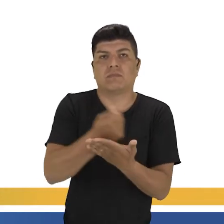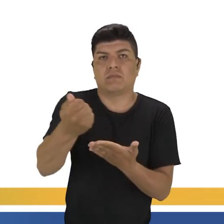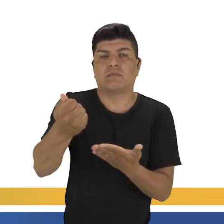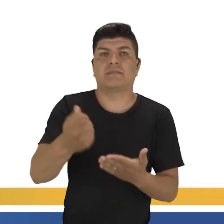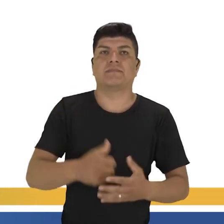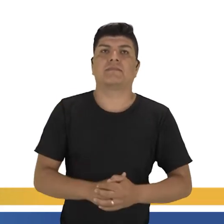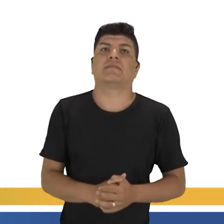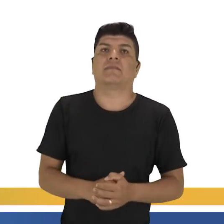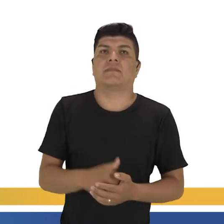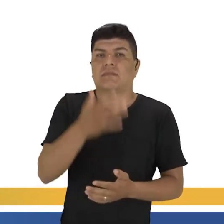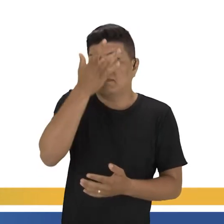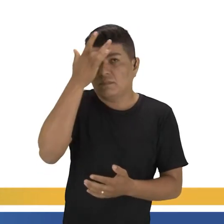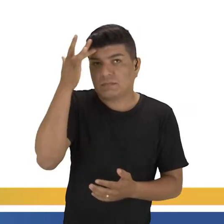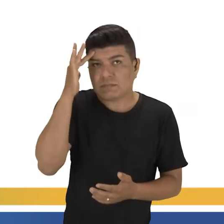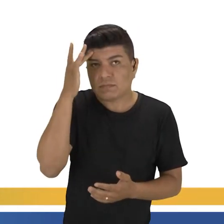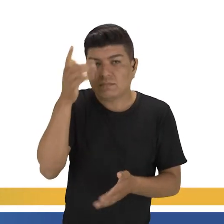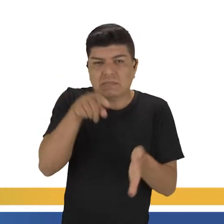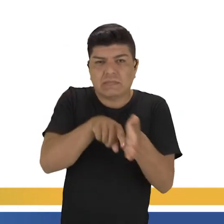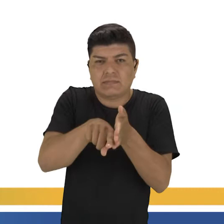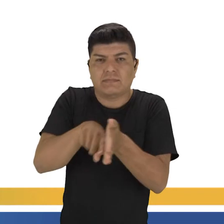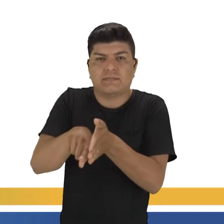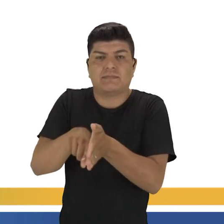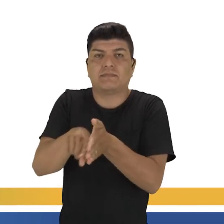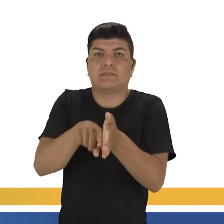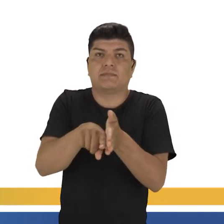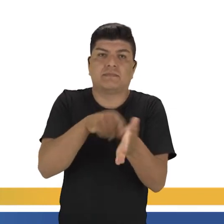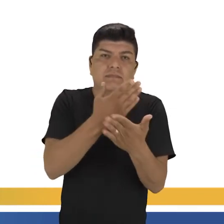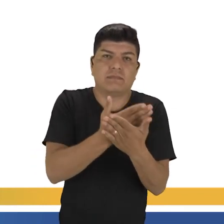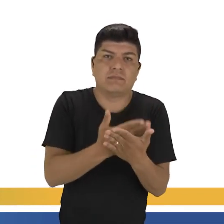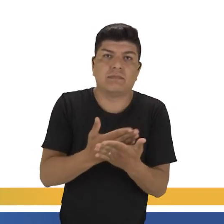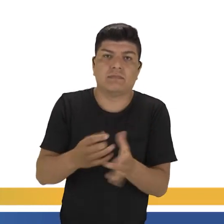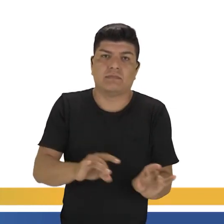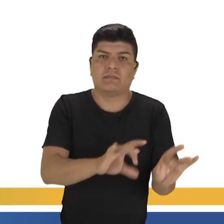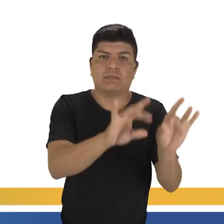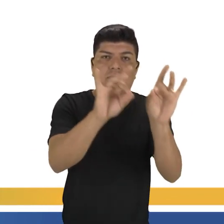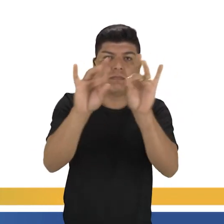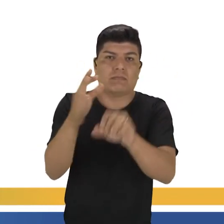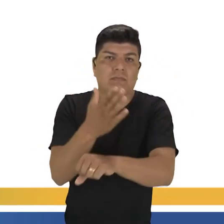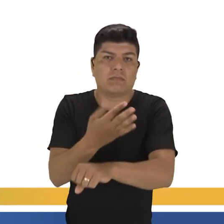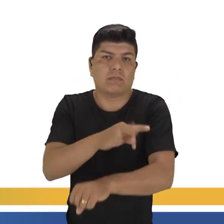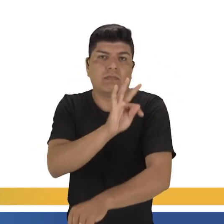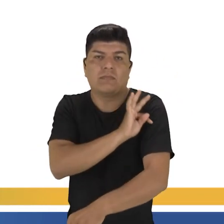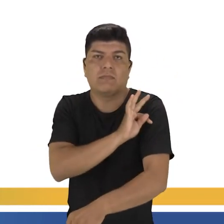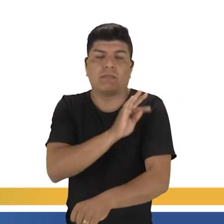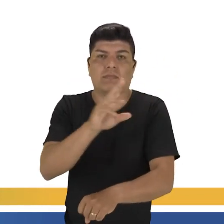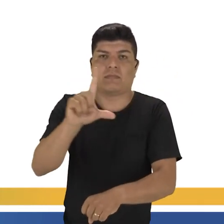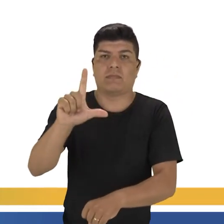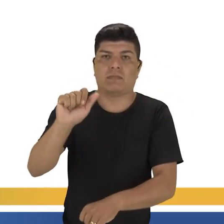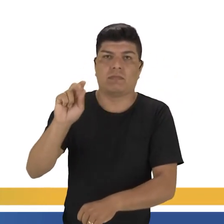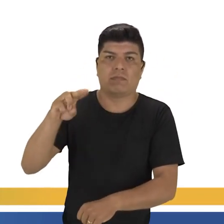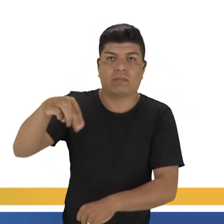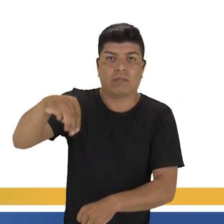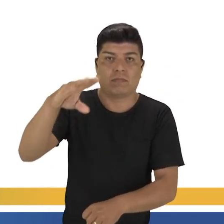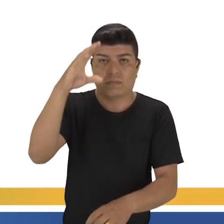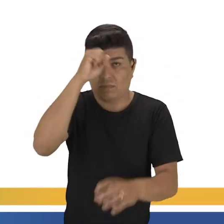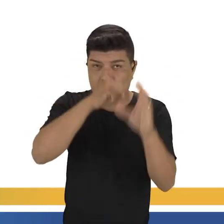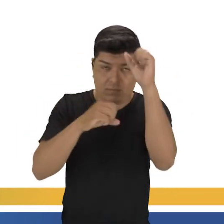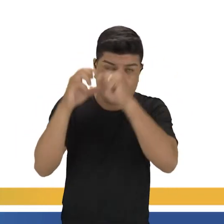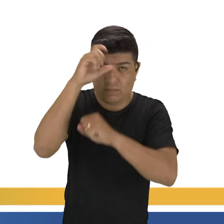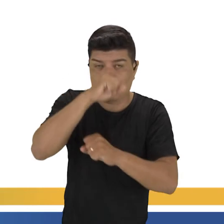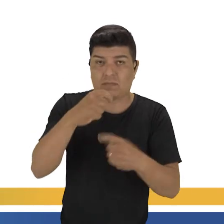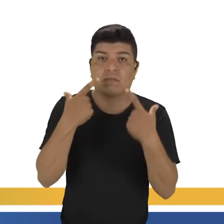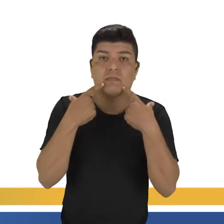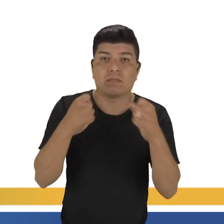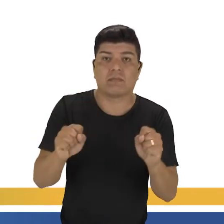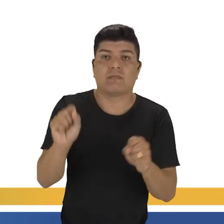movimento. Para as pessoas que são pesquisadoras e estudam especificamente a técnica de Laban, eles aprendem a linguagem desses símbolos